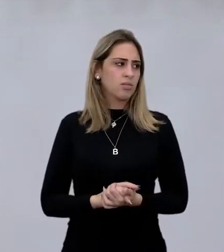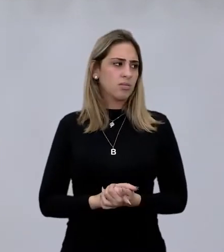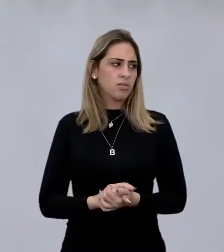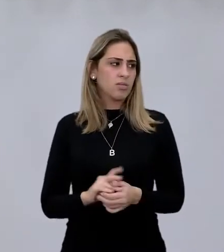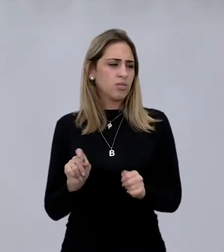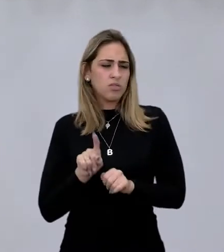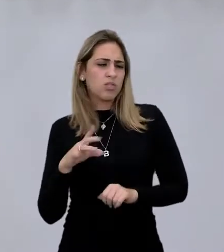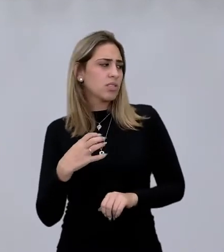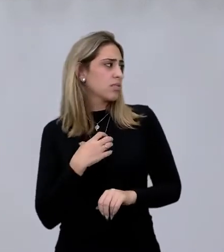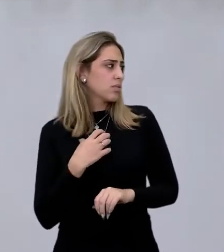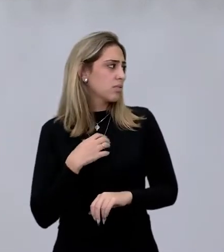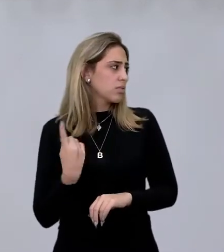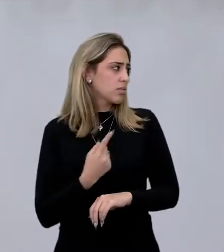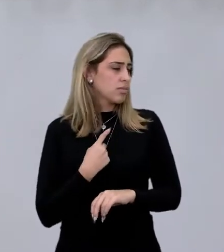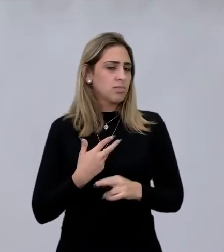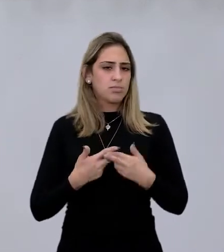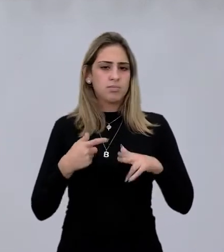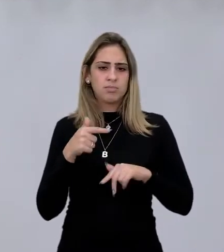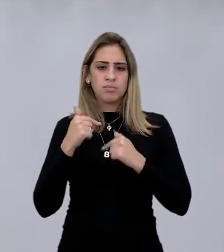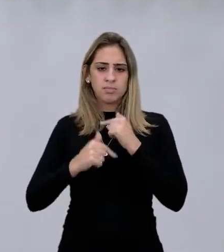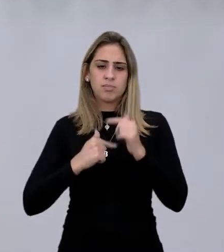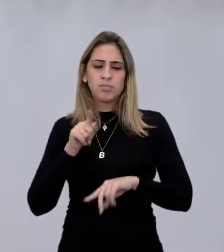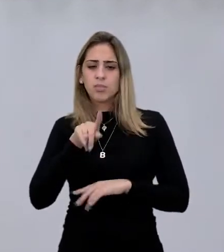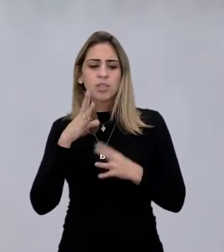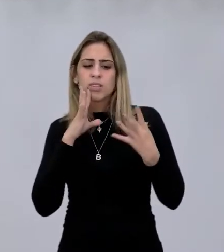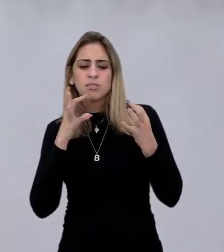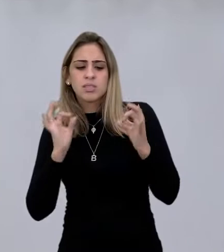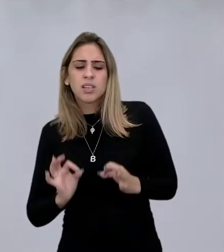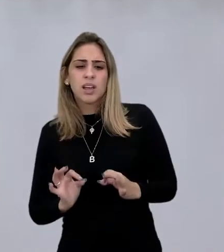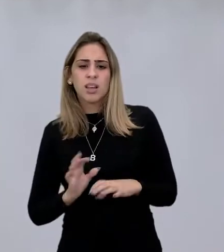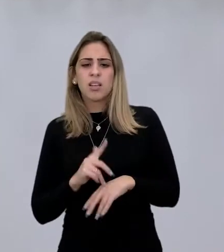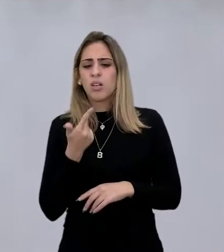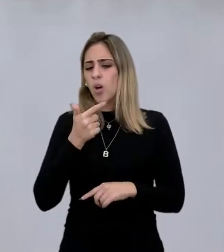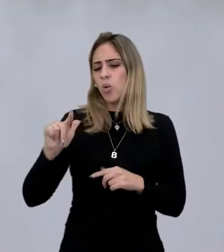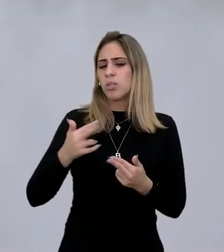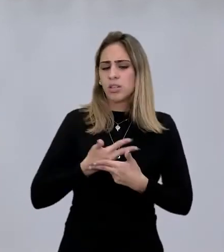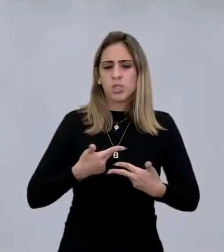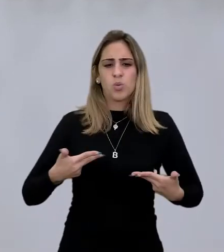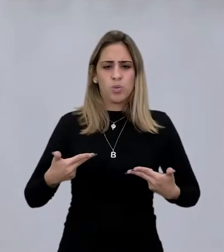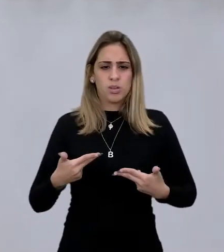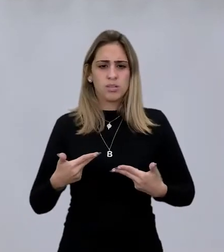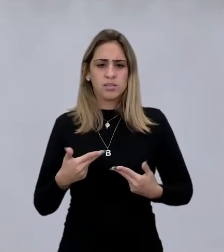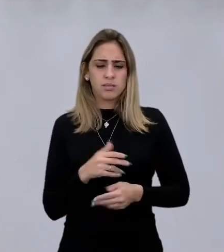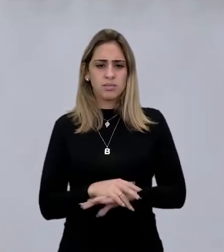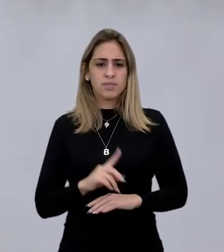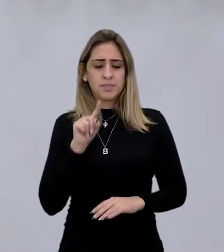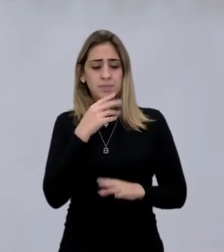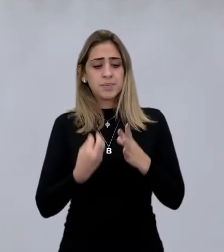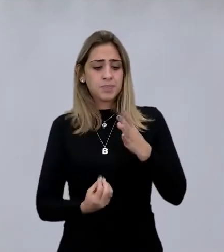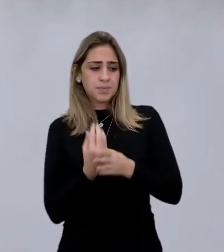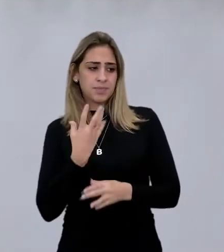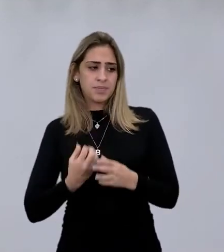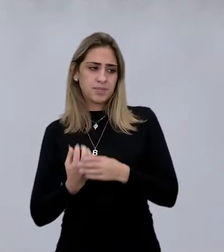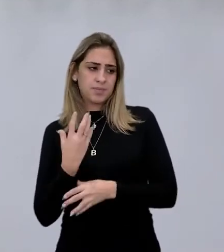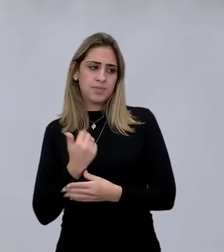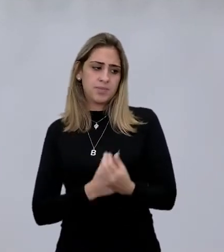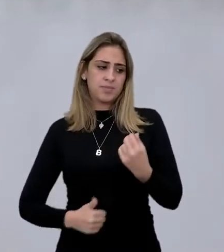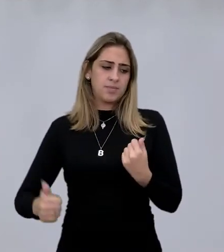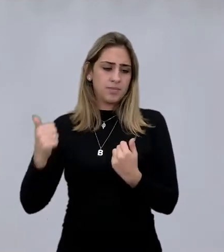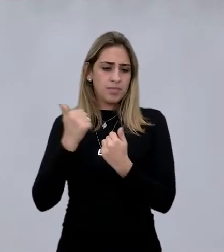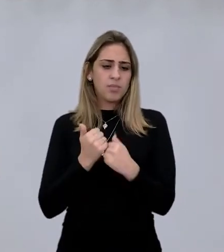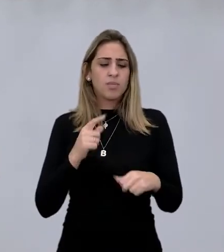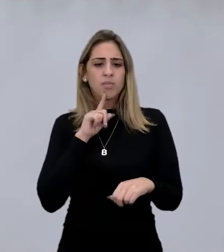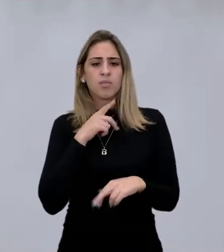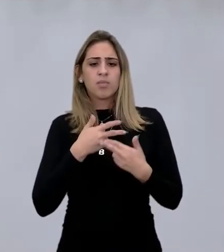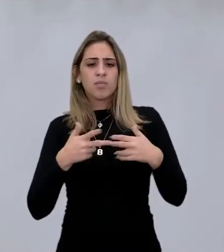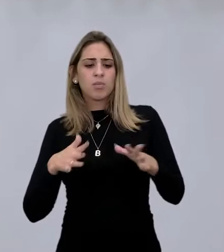faz sentido, isso não funciona, essa aplicabilidade não é coerente, enfim, tantas outras coisas. E nisso são criadas as subculturas, ou,